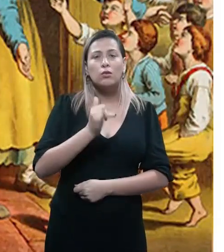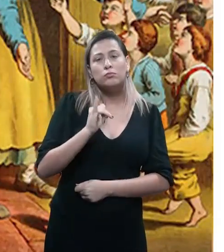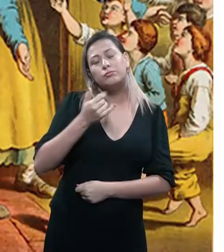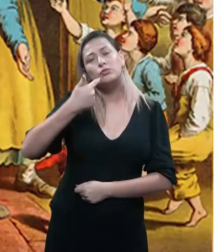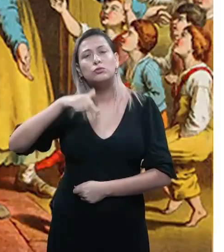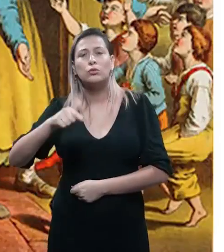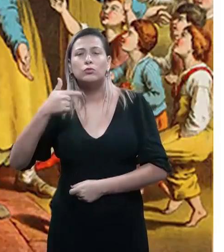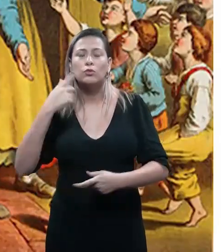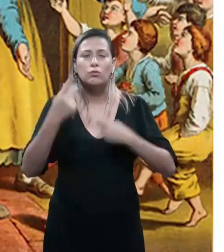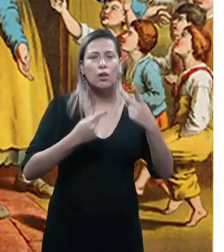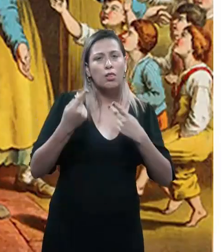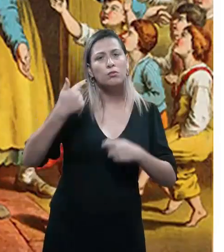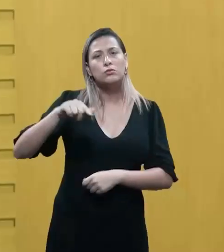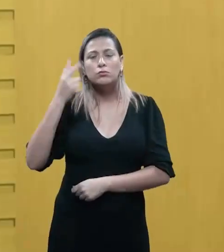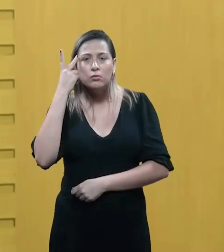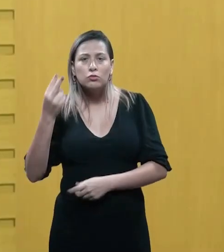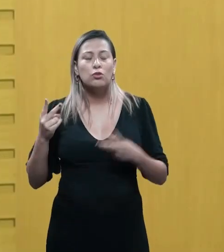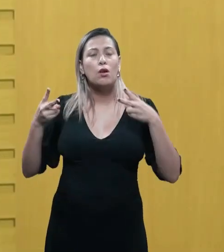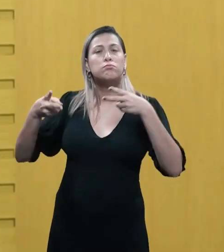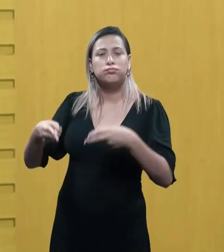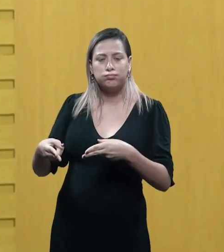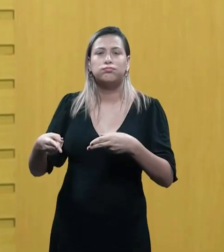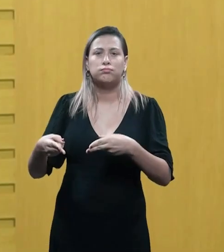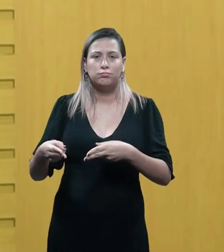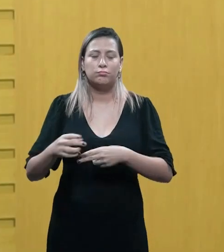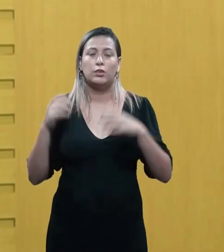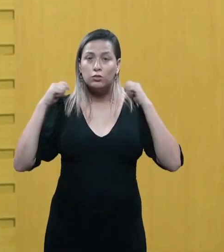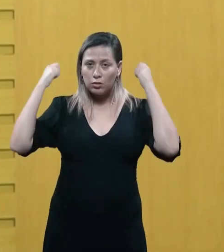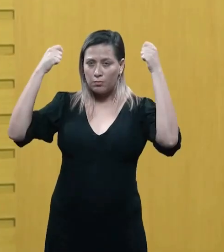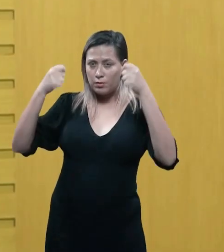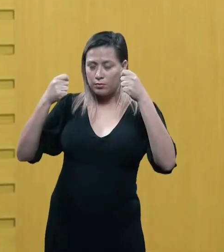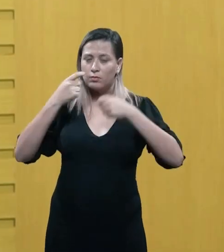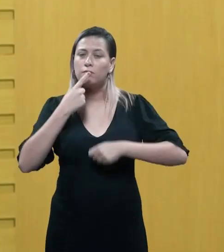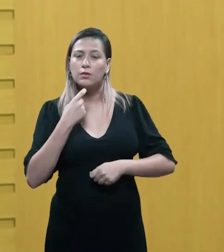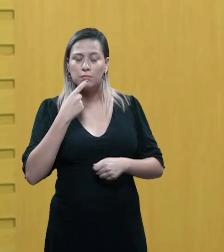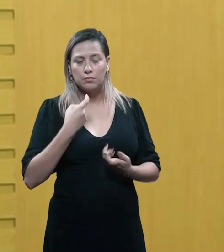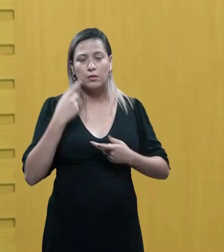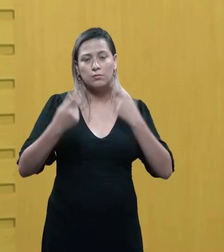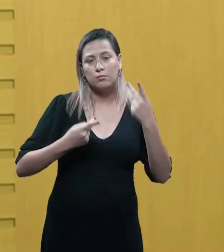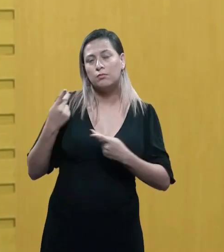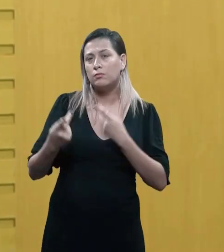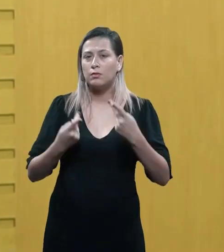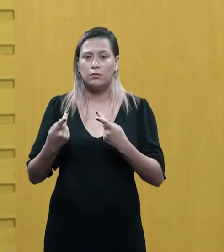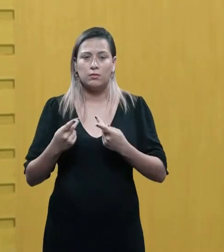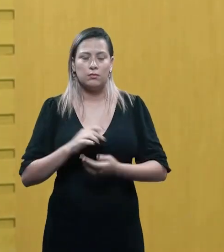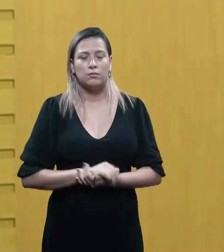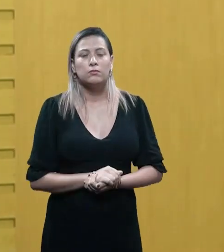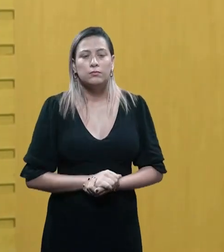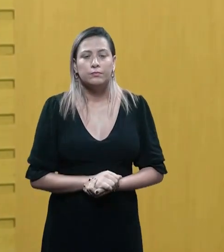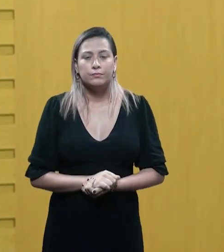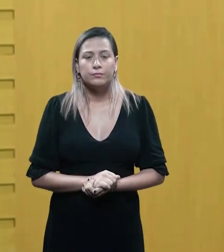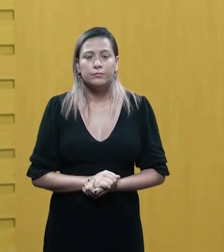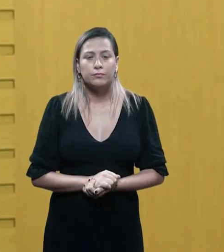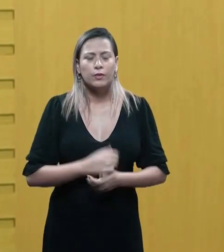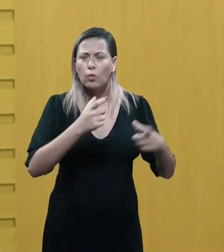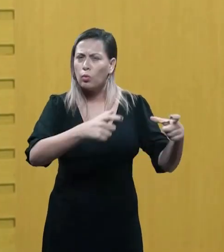elas sempre serão as mesmas histórias, mesmo que a história de Chapeuzinho seja contada